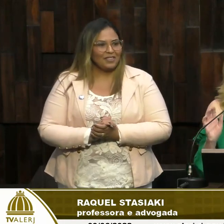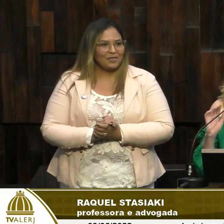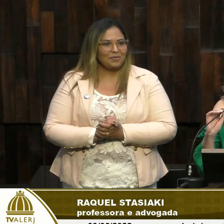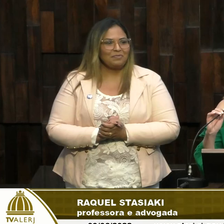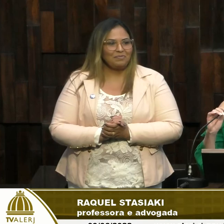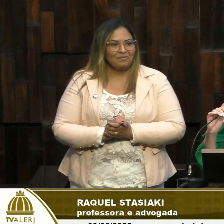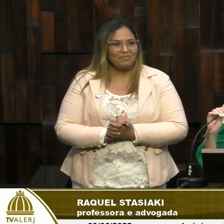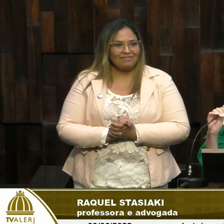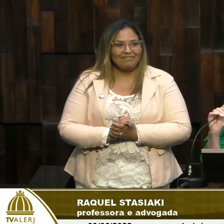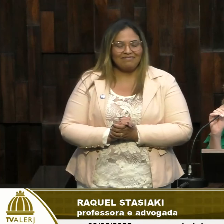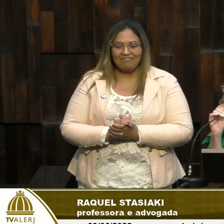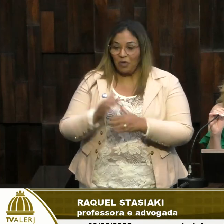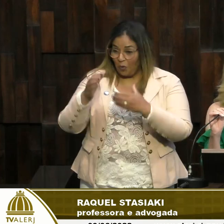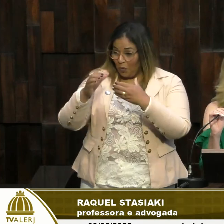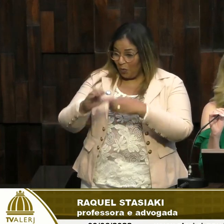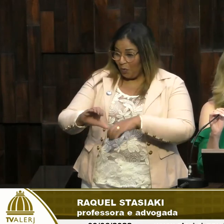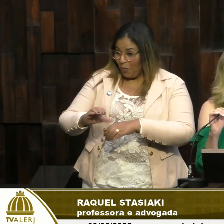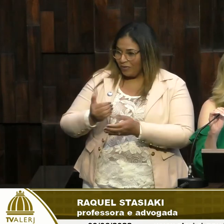do concurso,